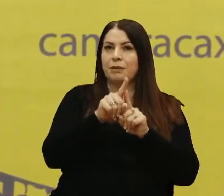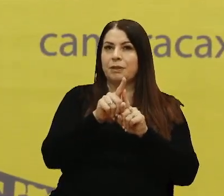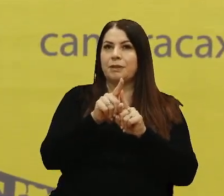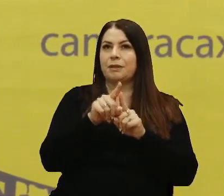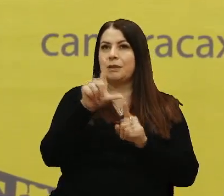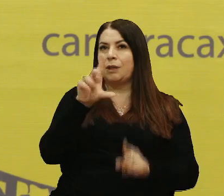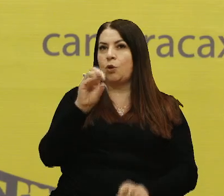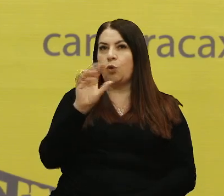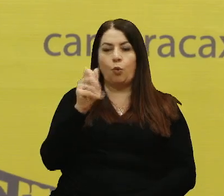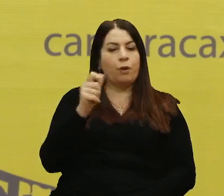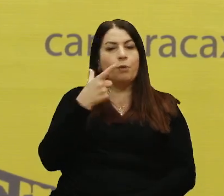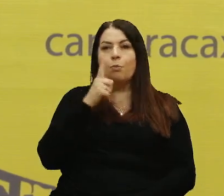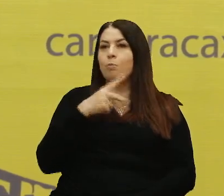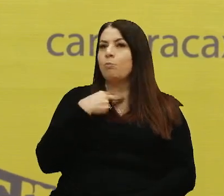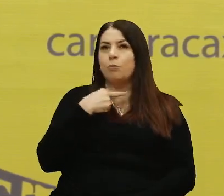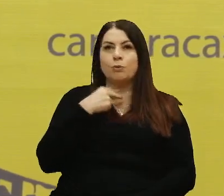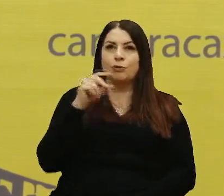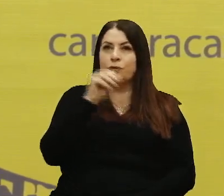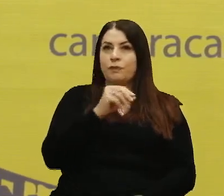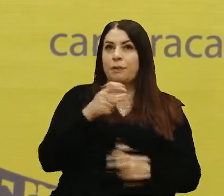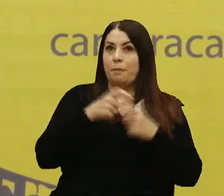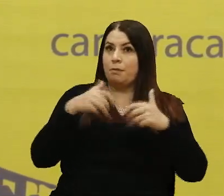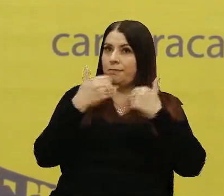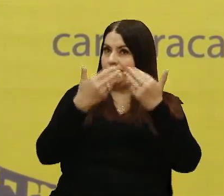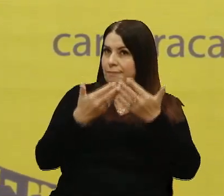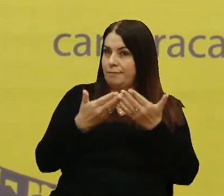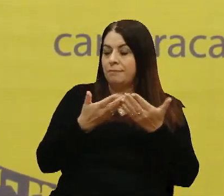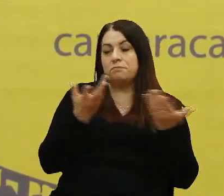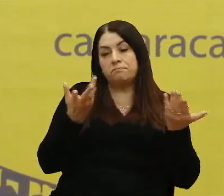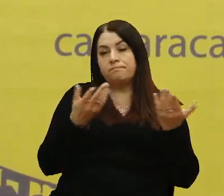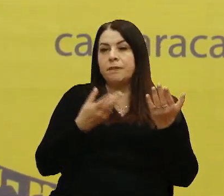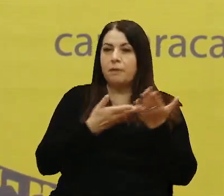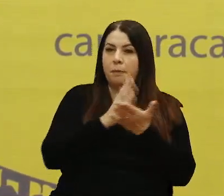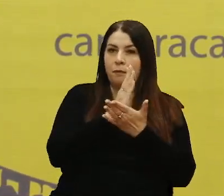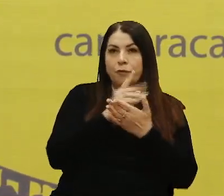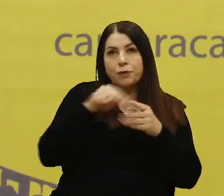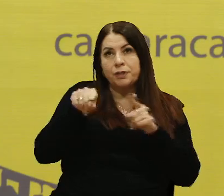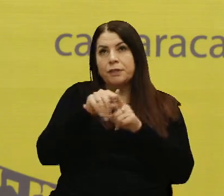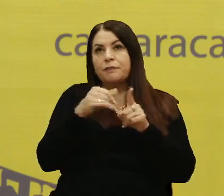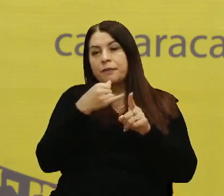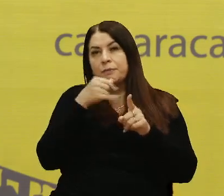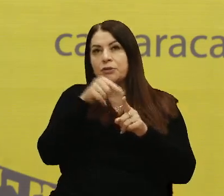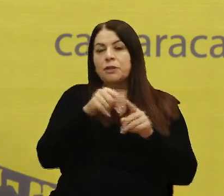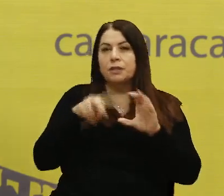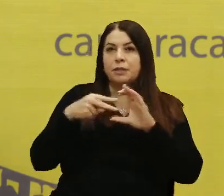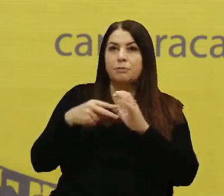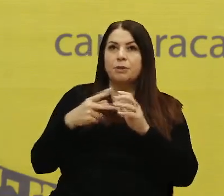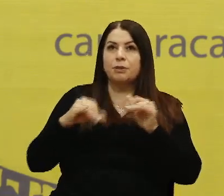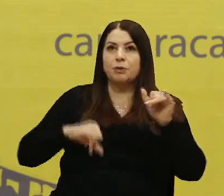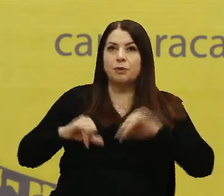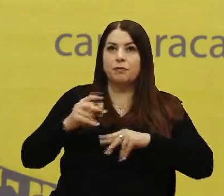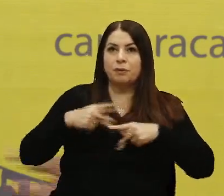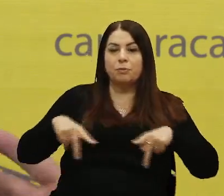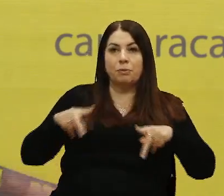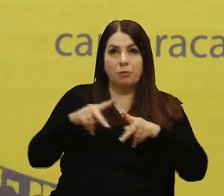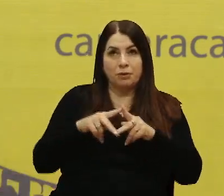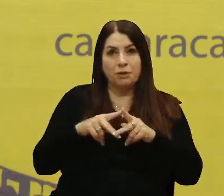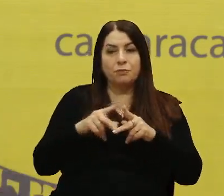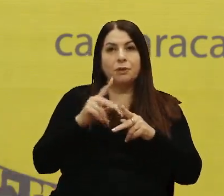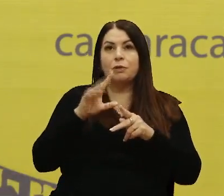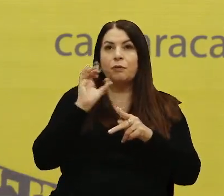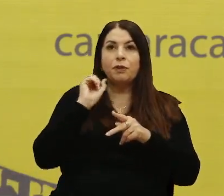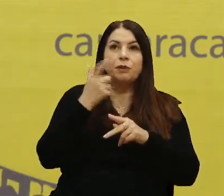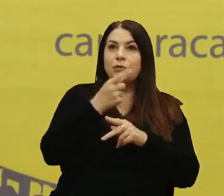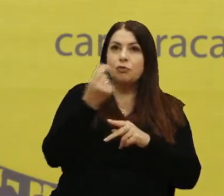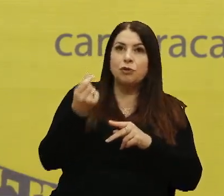LOA não permitiam que houvesse tamanho avanço. Infelizmente, houve aprovação pela nossa Câmara de Vereadores e agora quem sofre é toda a população, que tem que ouvir que não tem